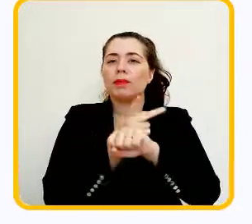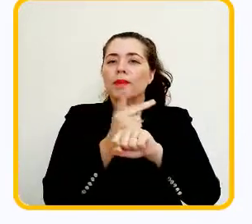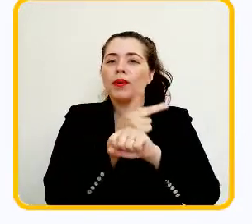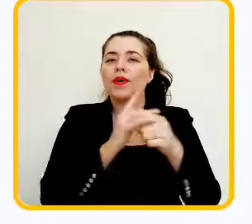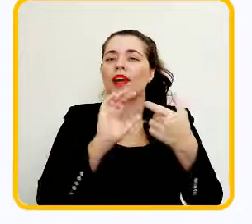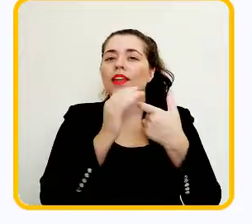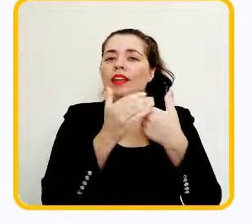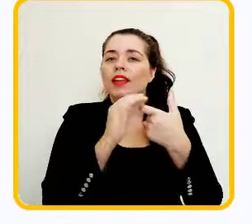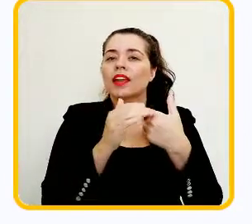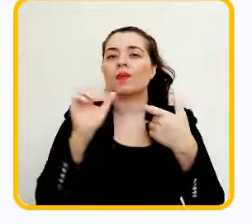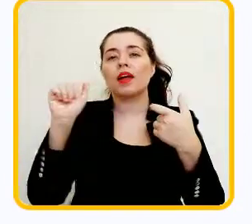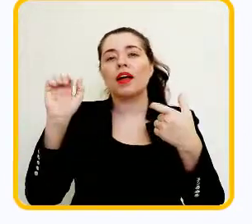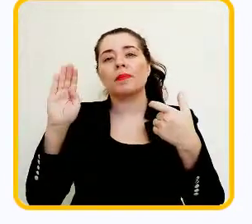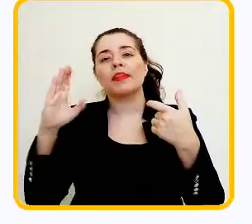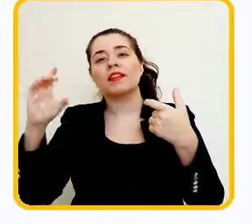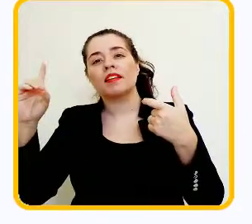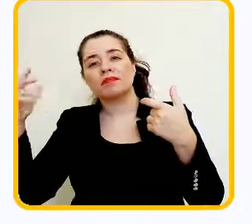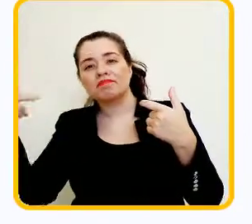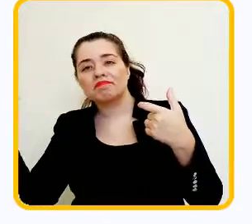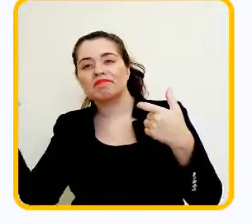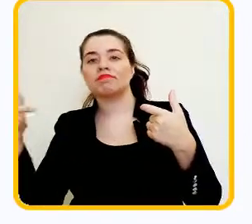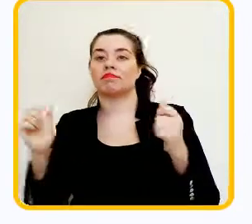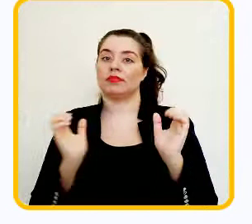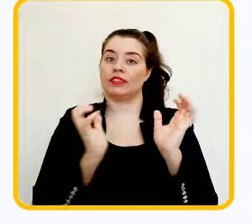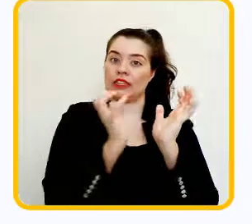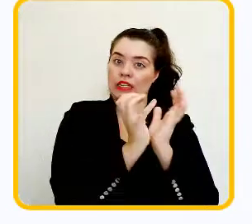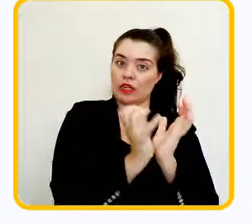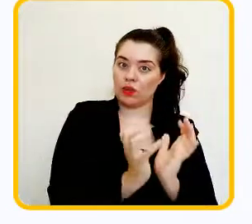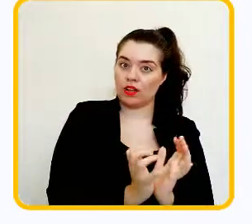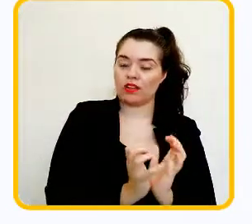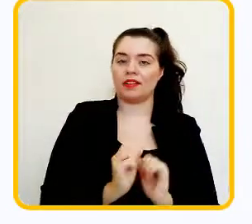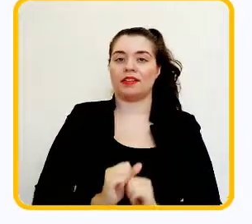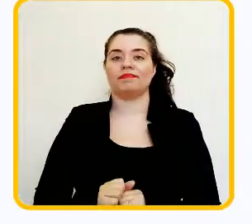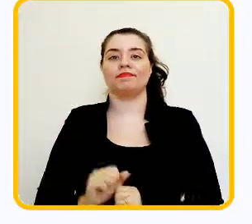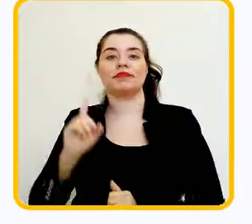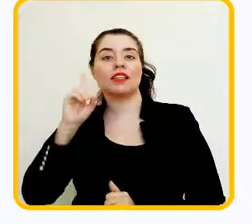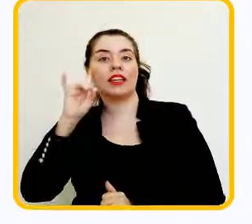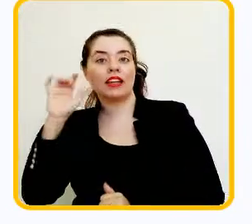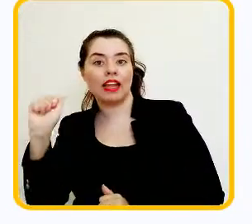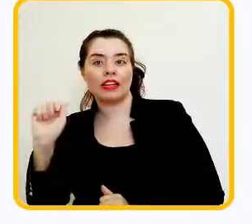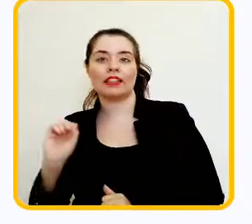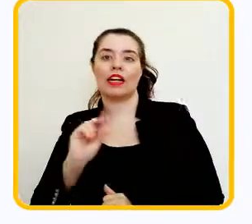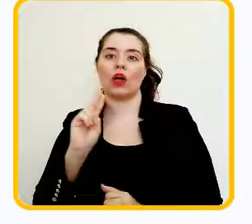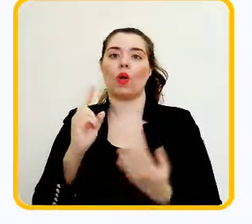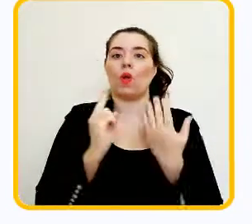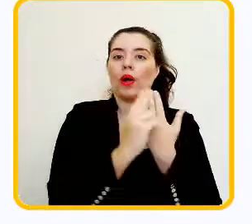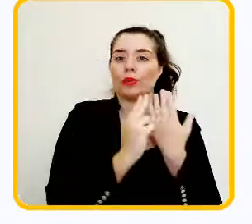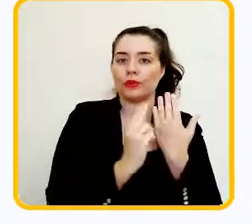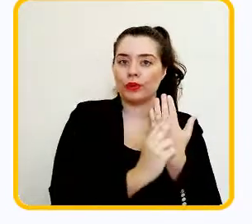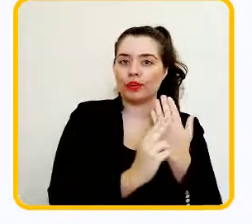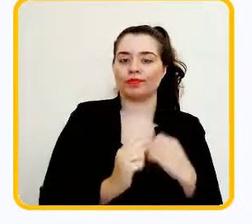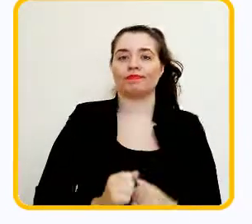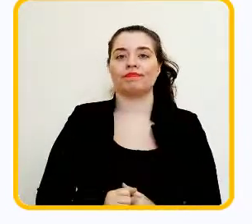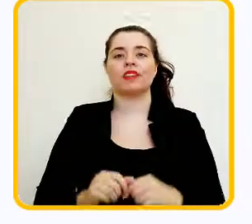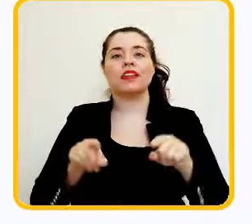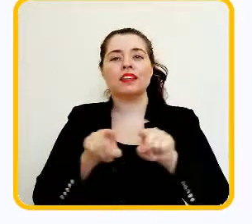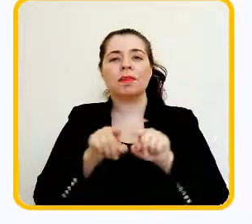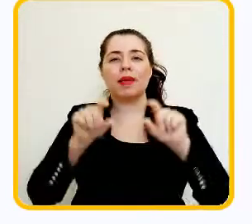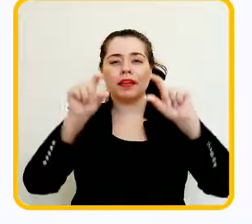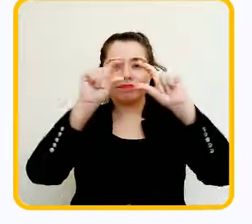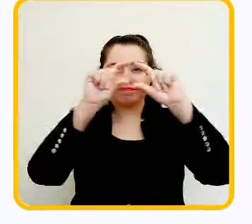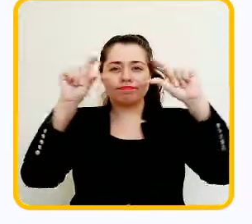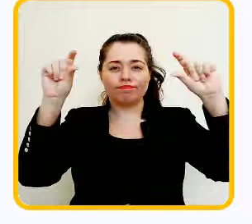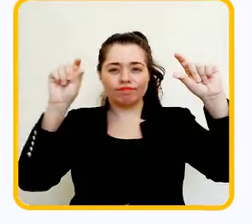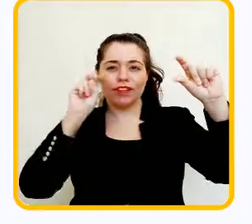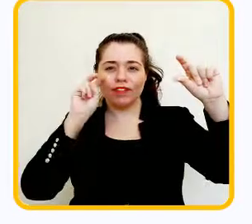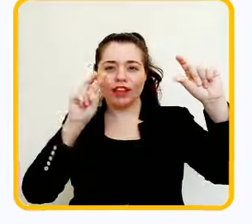de termos por ordem alfabética, por categoria, por data de inserção ou por autor. Você também pode escrever nesse